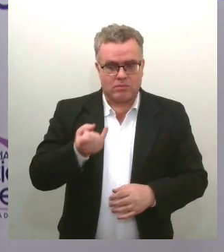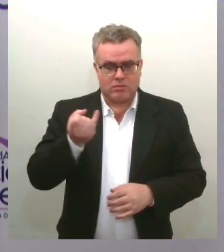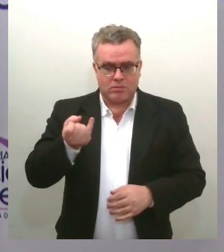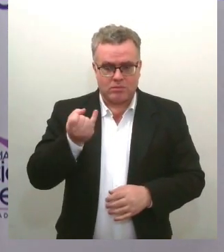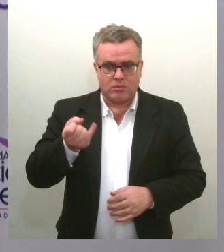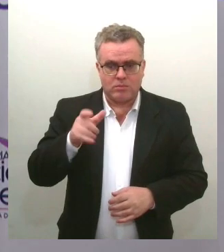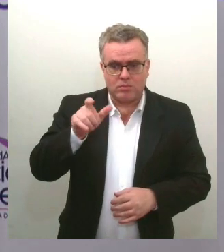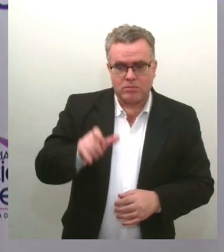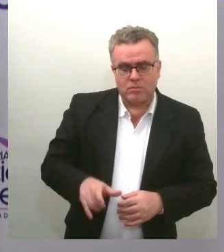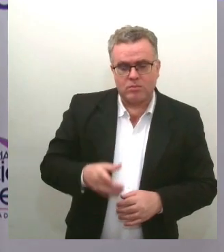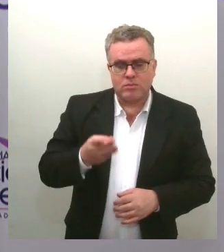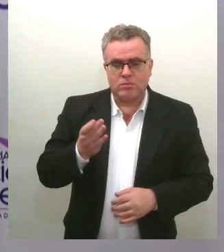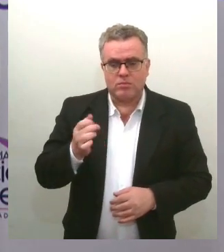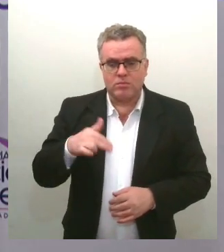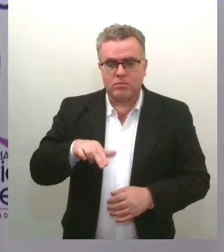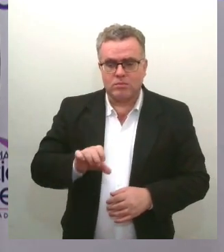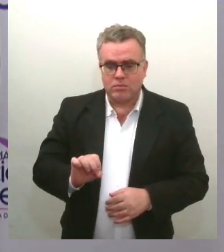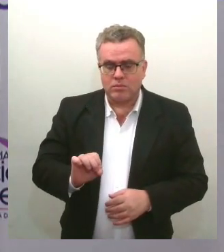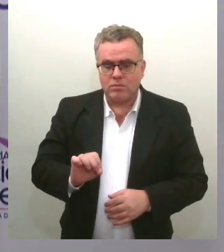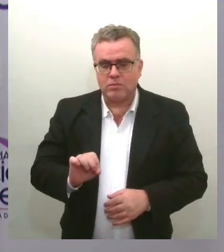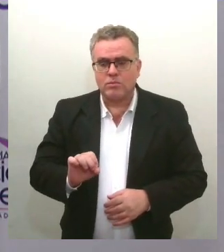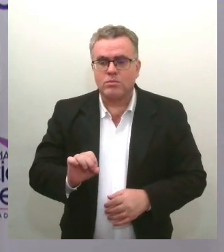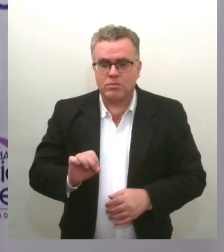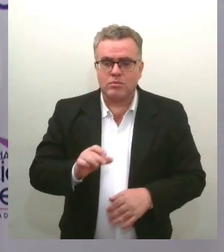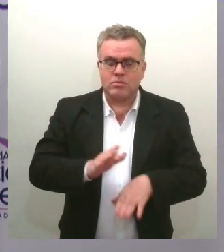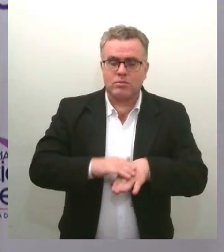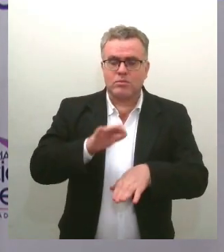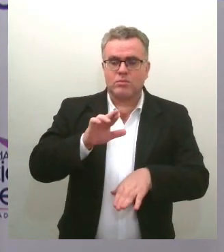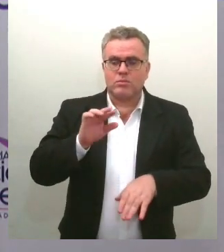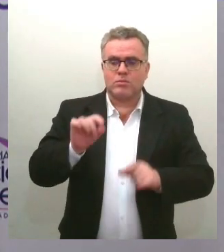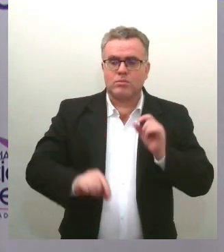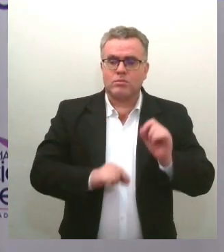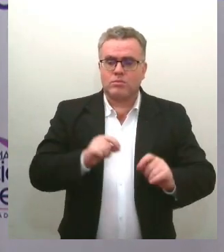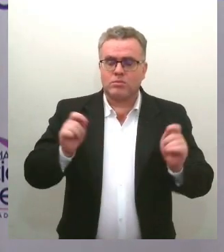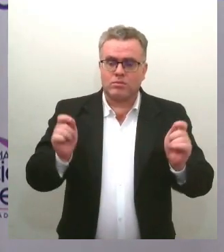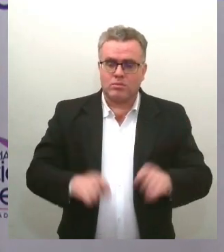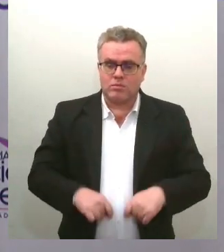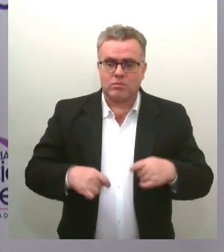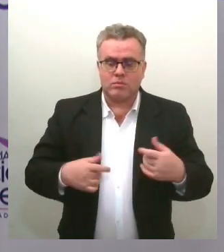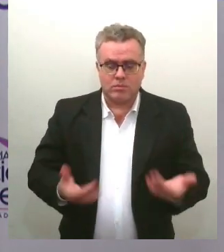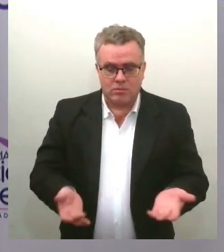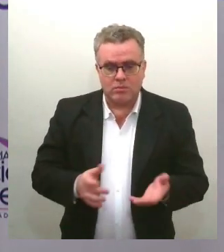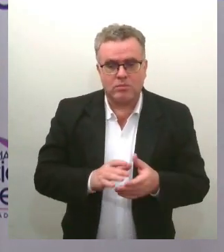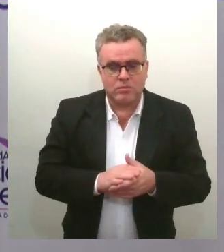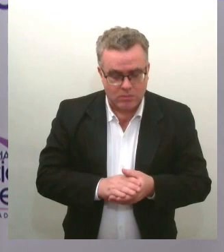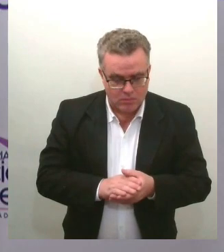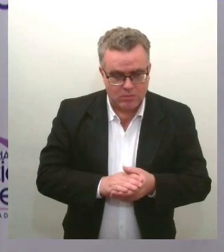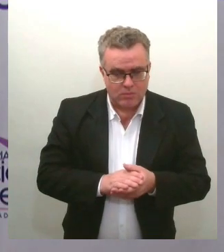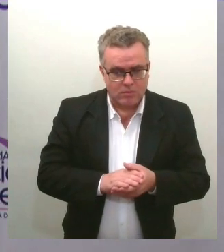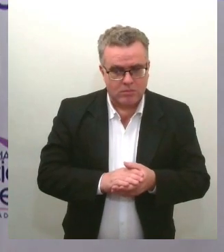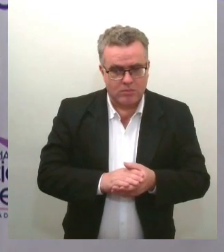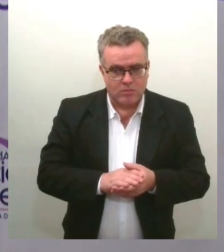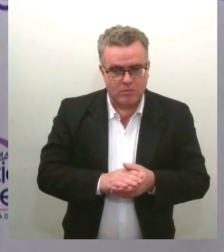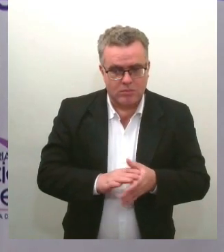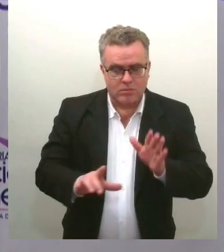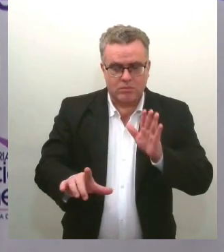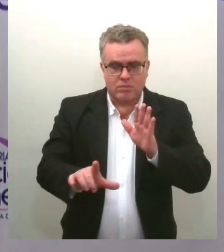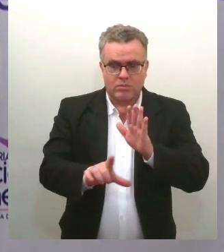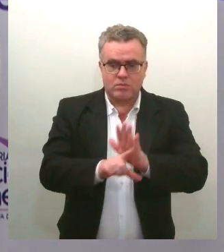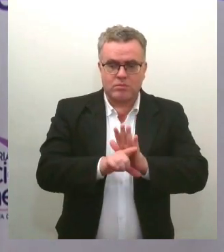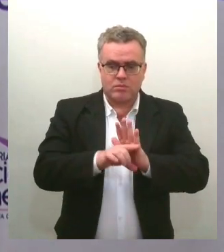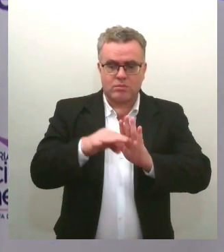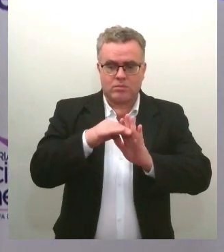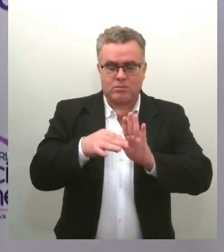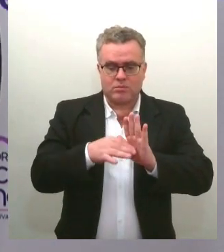amparo para o autista, inclusive algumas de nossa autoria, que nos deixa muito feliz. Então foi